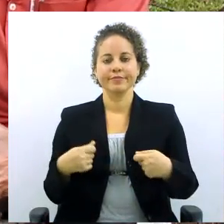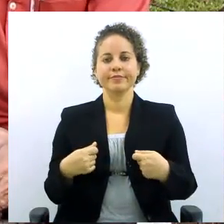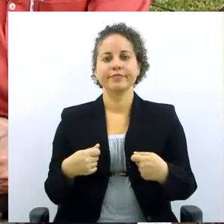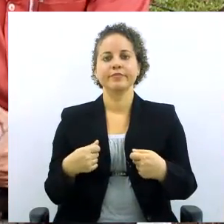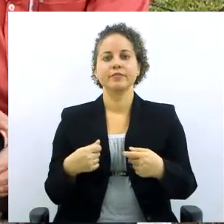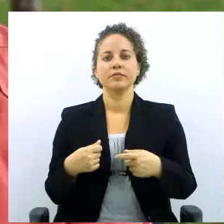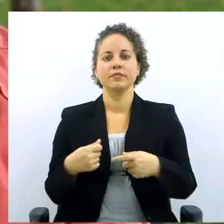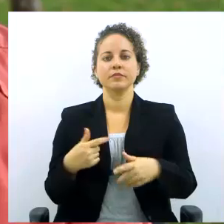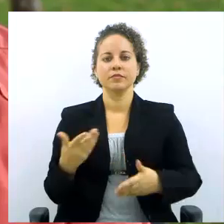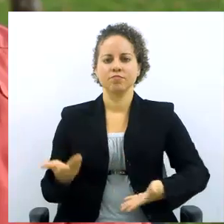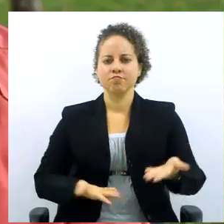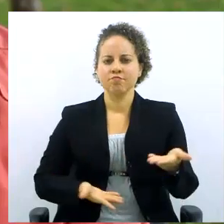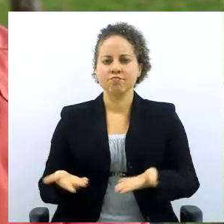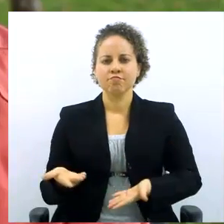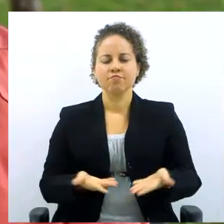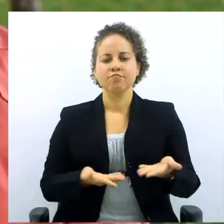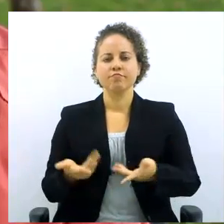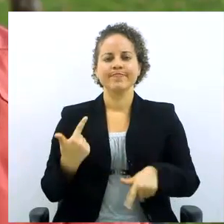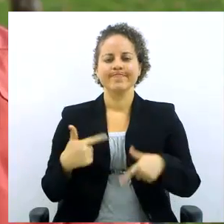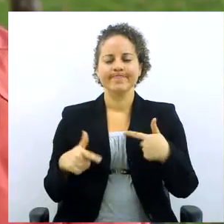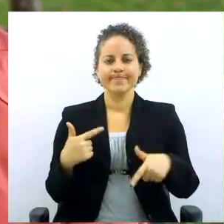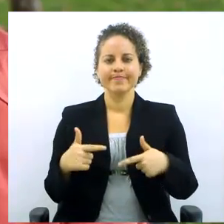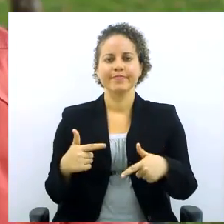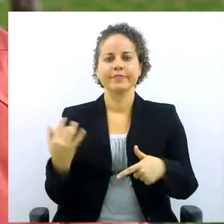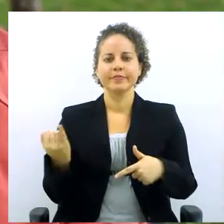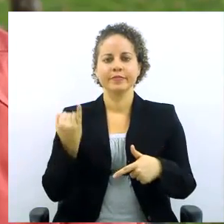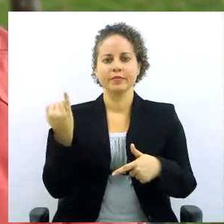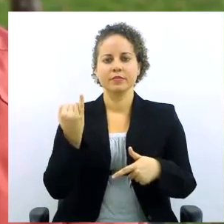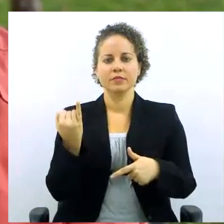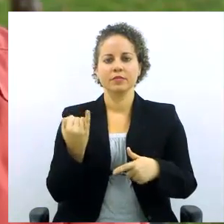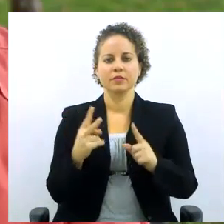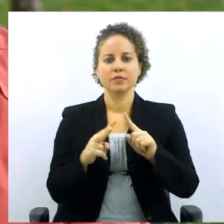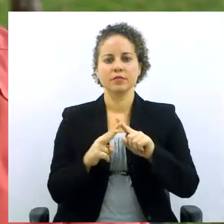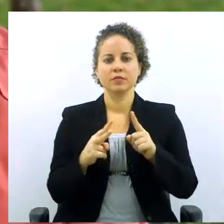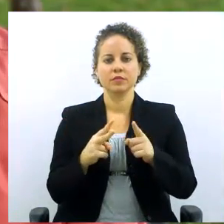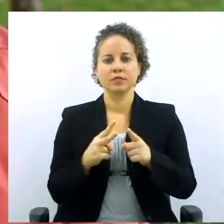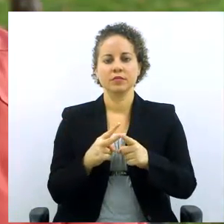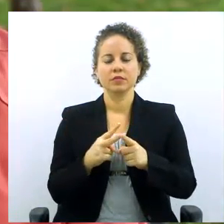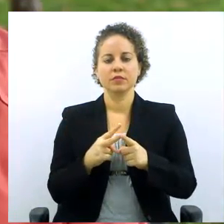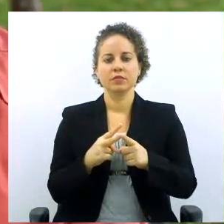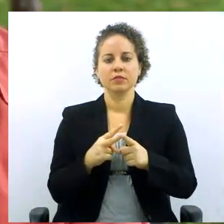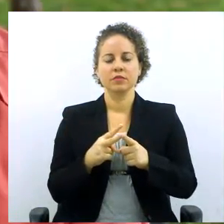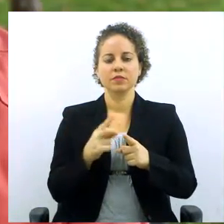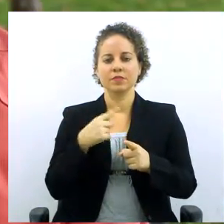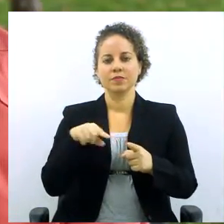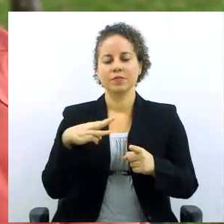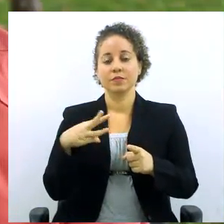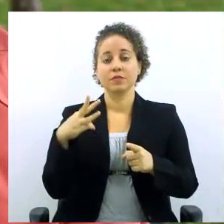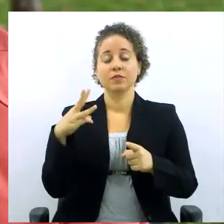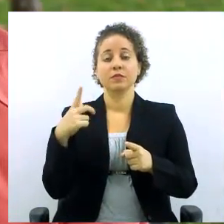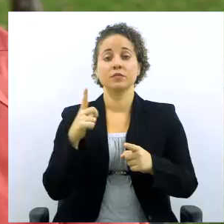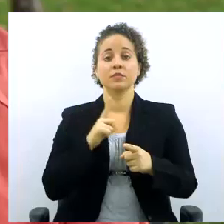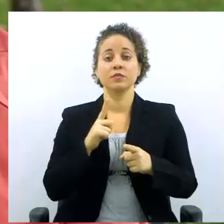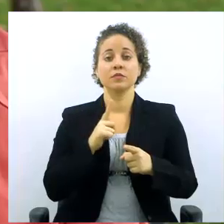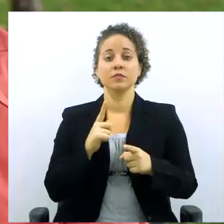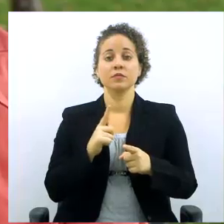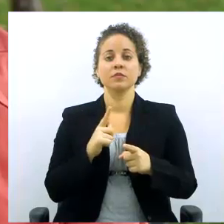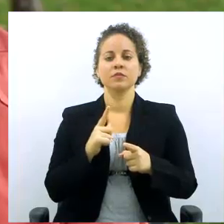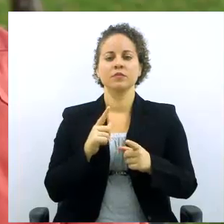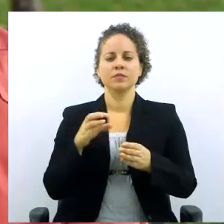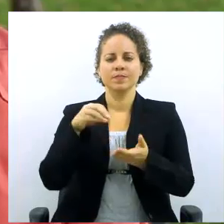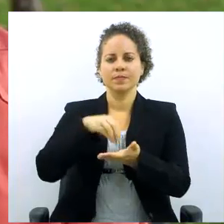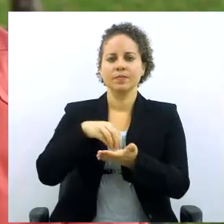parte cada vez mais importante, né? Quase 2/3 da produção econômica da região metropolitana do